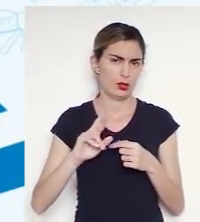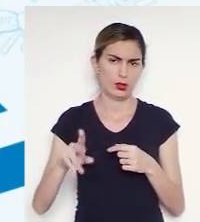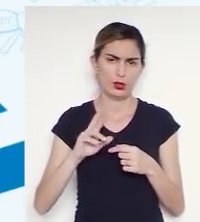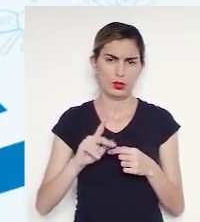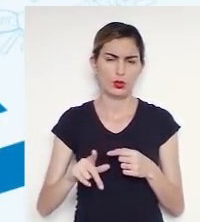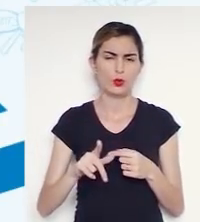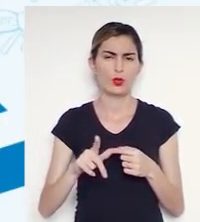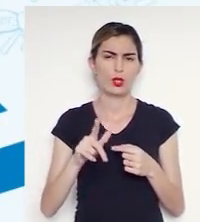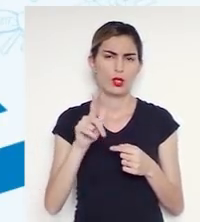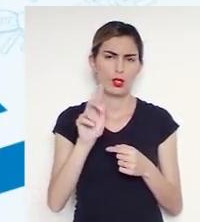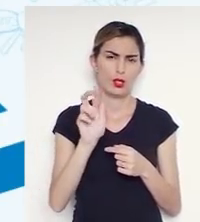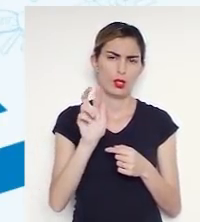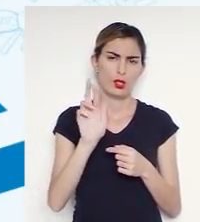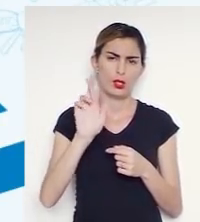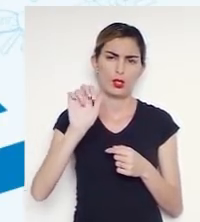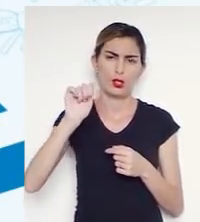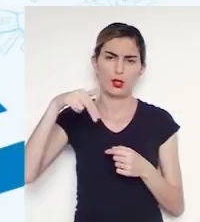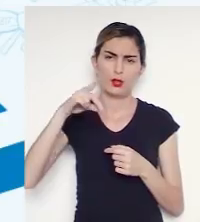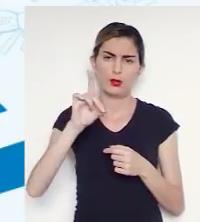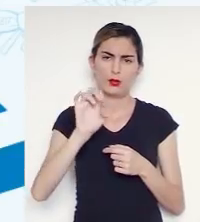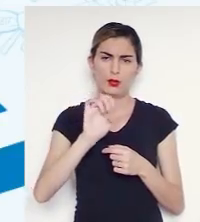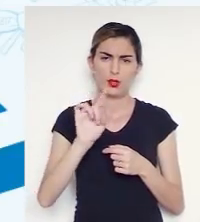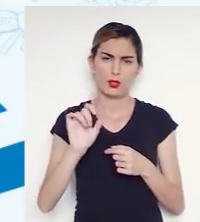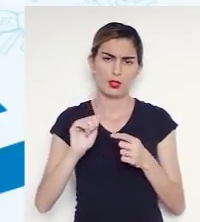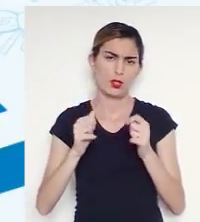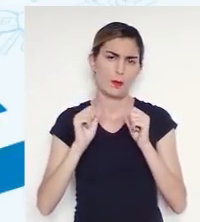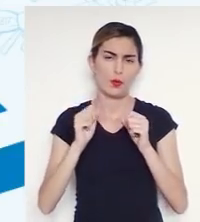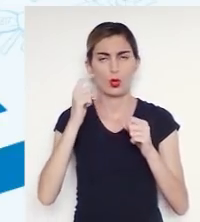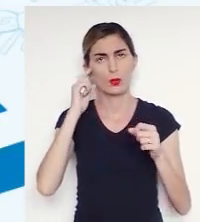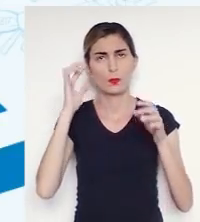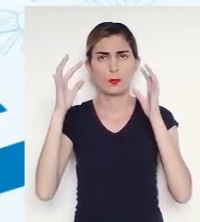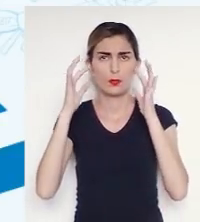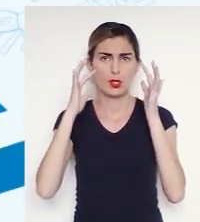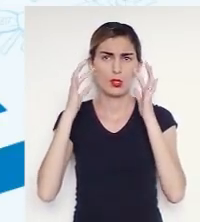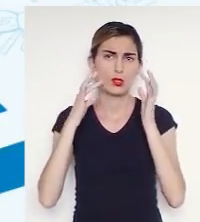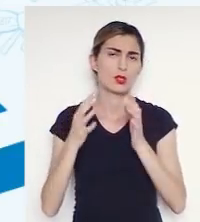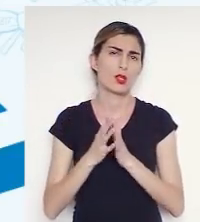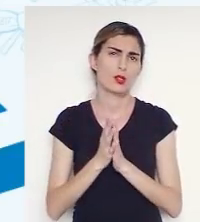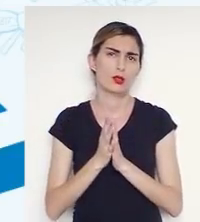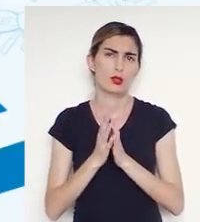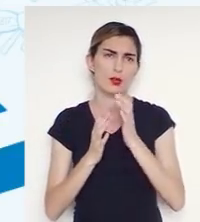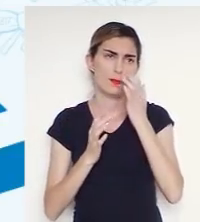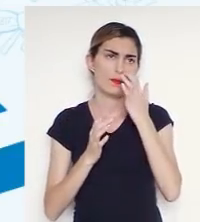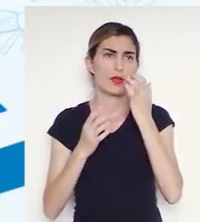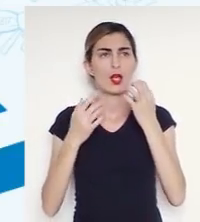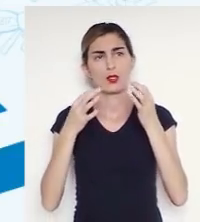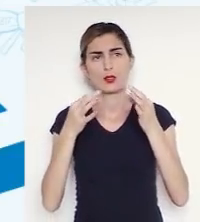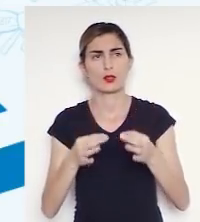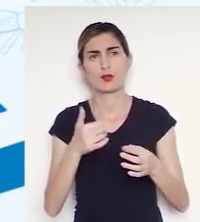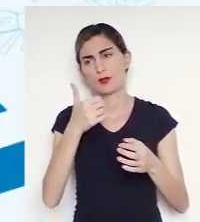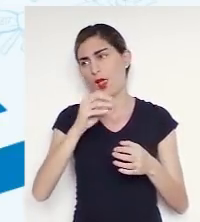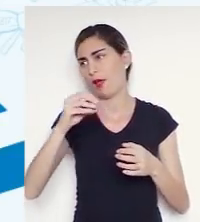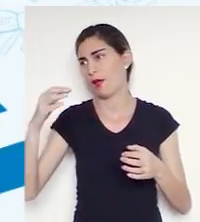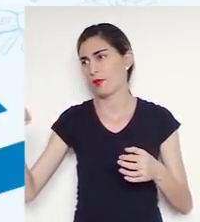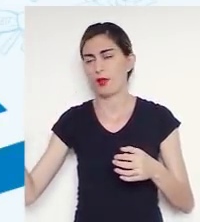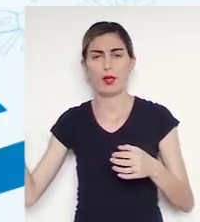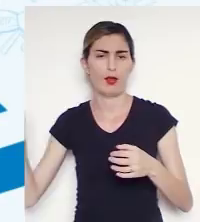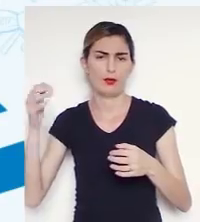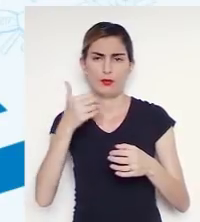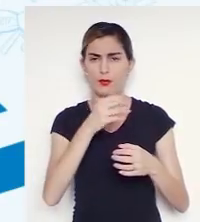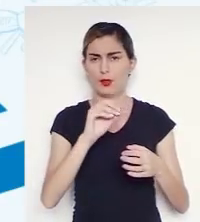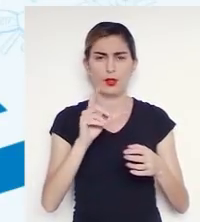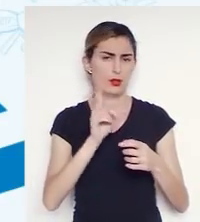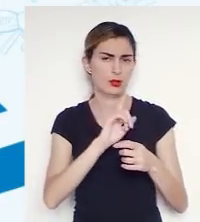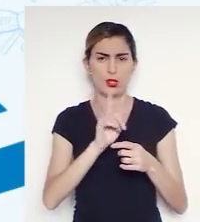é uma grandeza que ela pode ser pensada ou concebida em pacotinhos de 10 em 10.